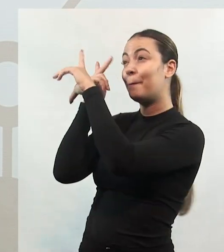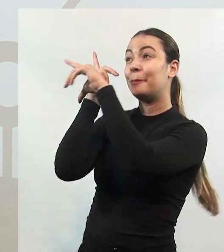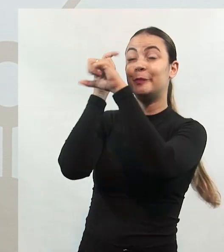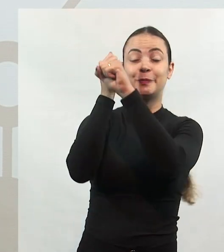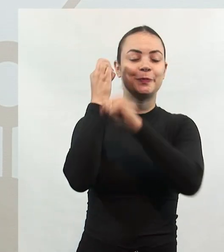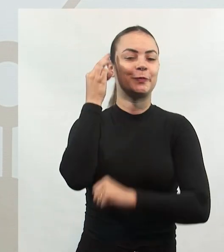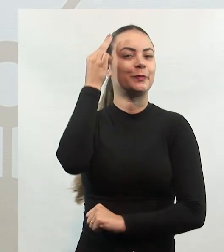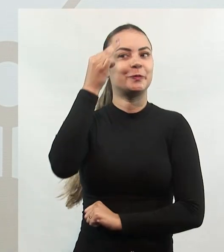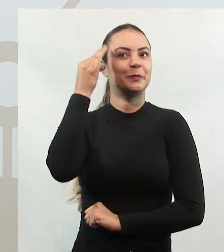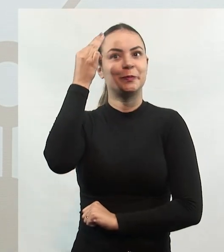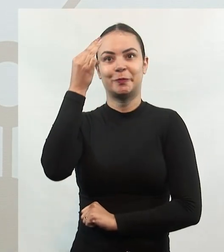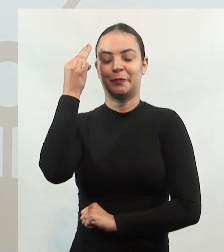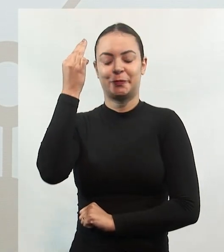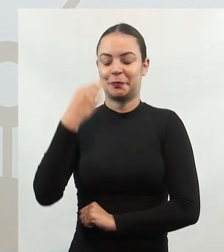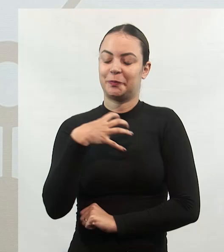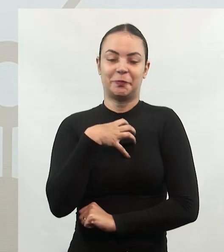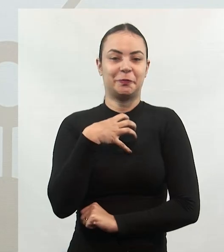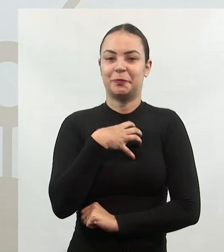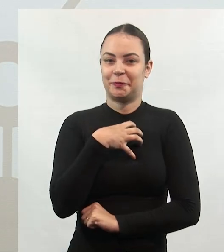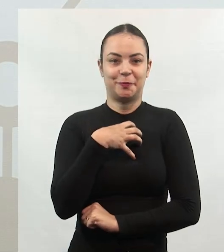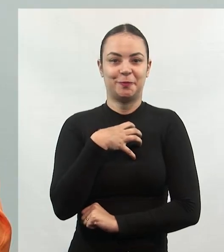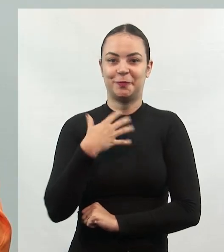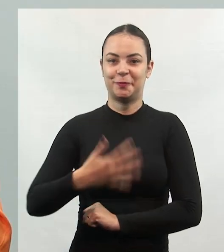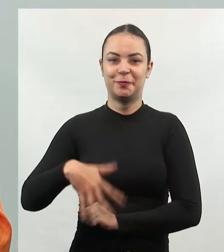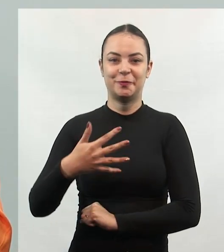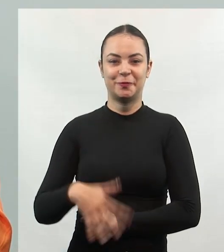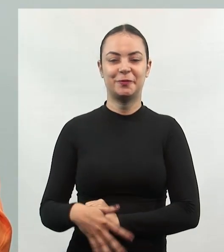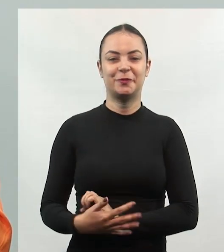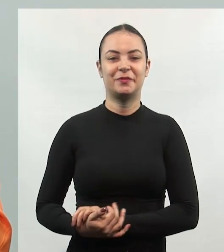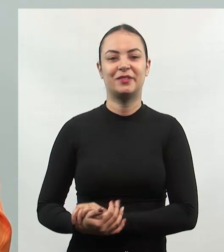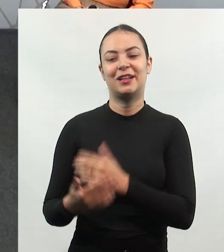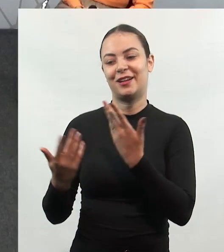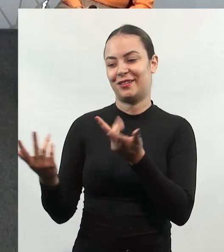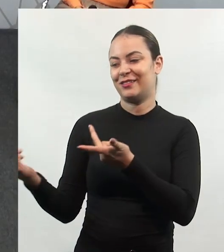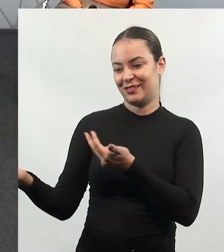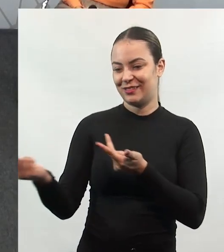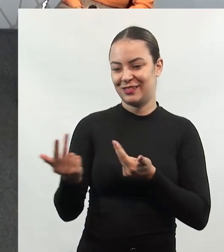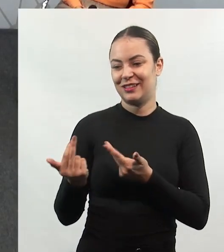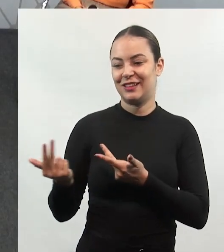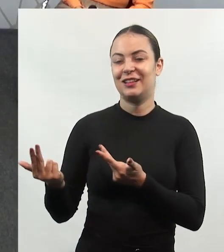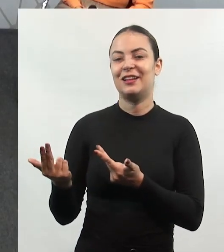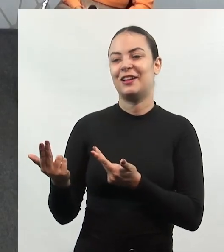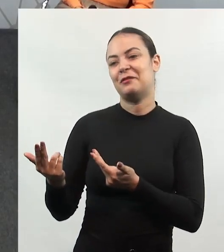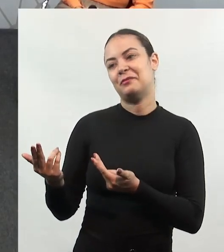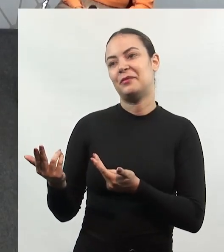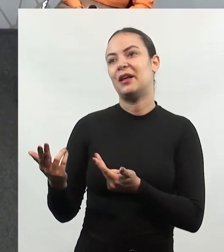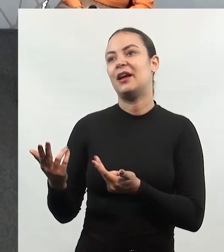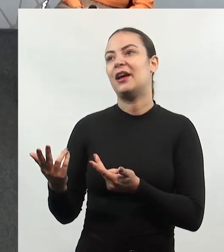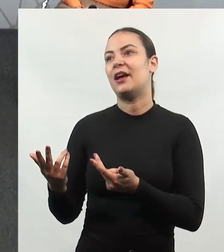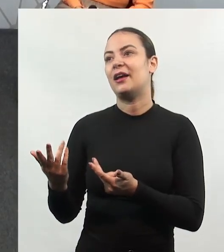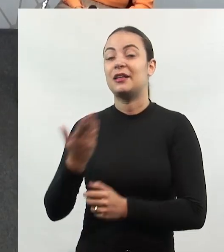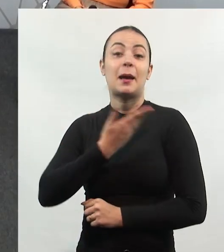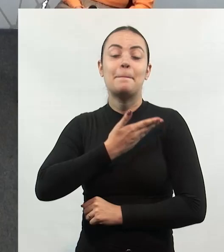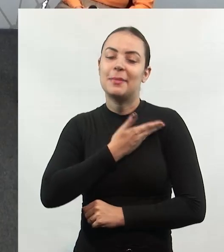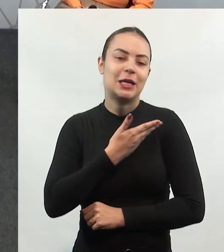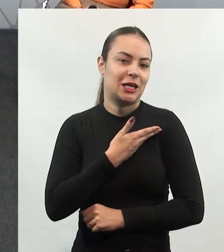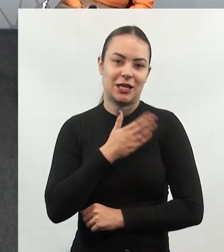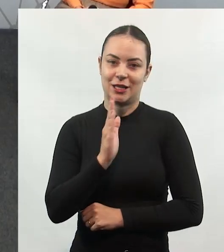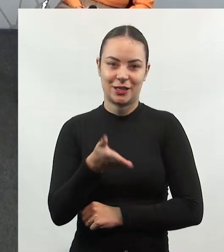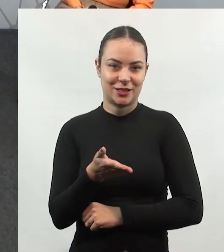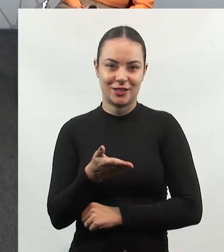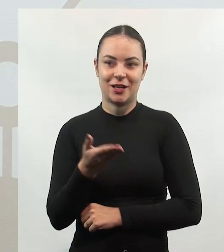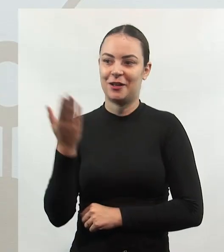muito com elas, então a gente sempre mantém essas memórias vivas. É claro que eu vou lembrando de mais coisas, né? Vocês falaram aí, eu falei, nossa, eu lembro disso,